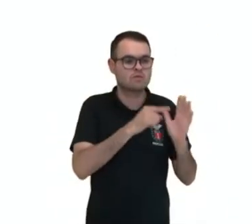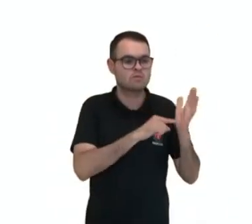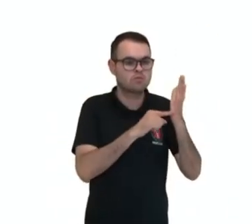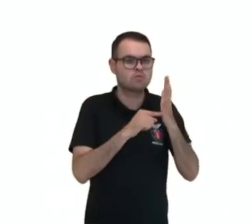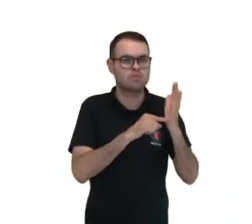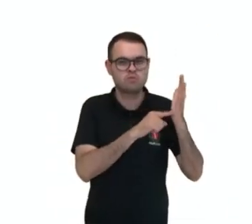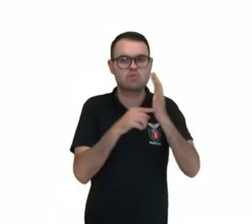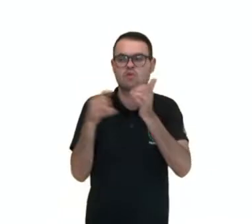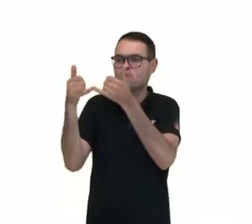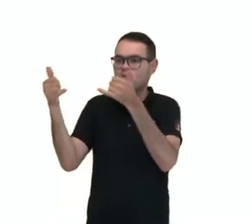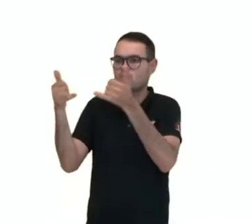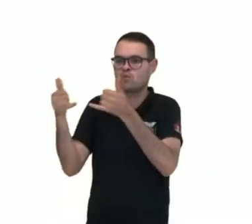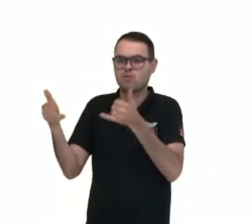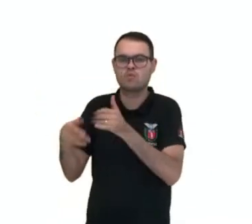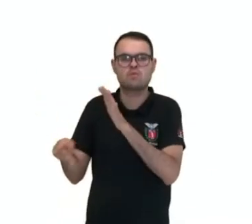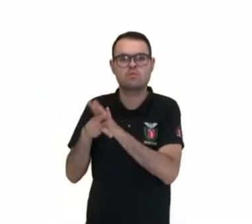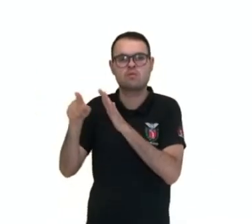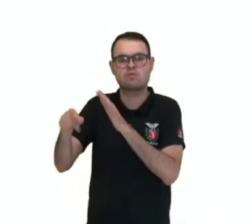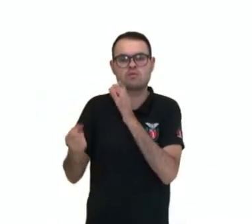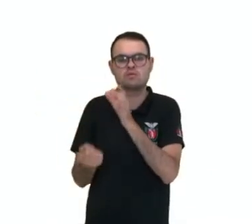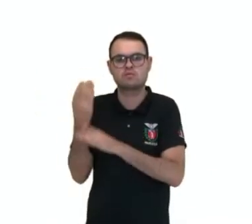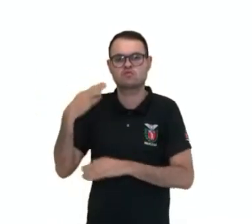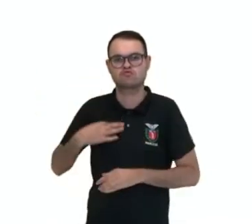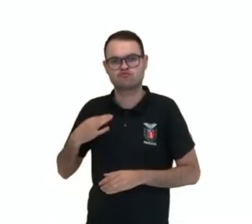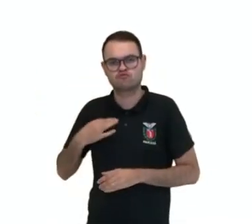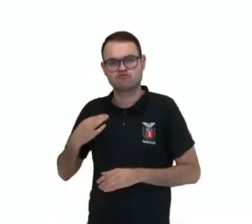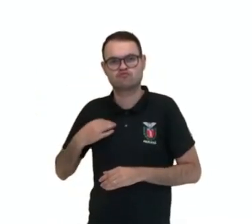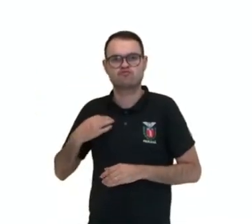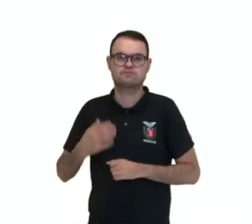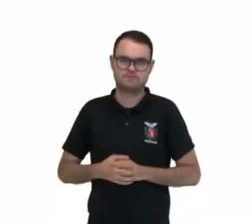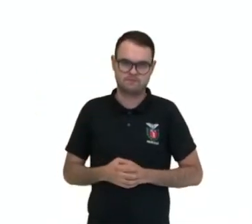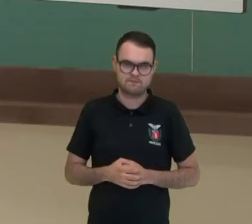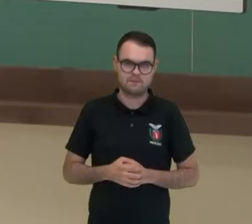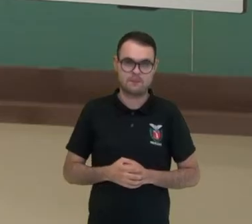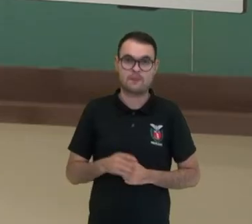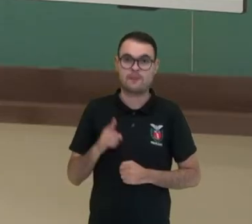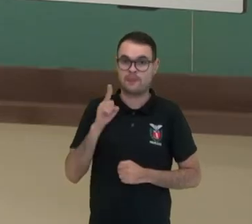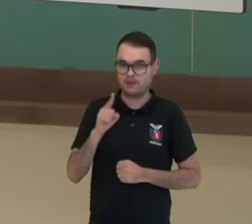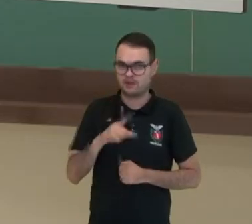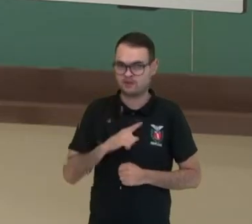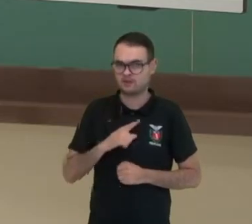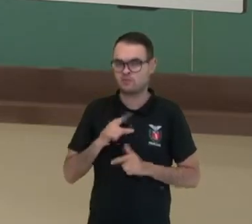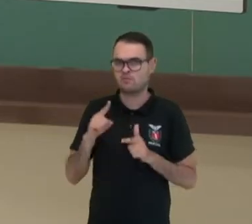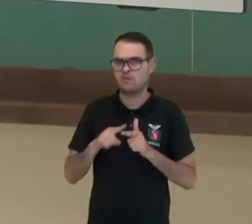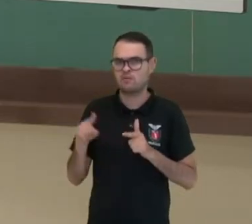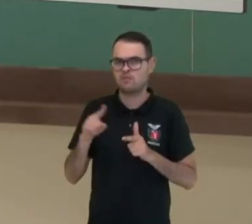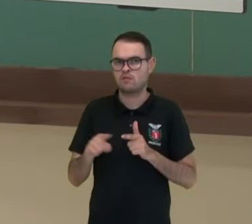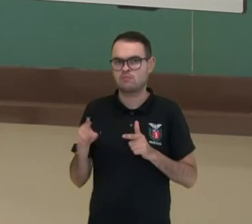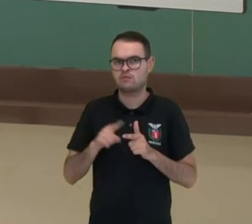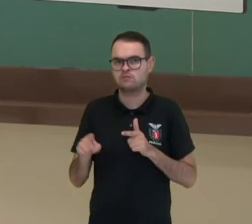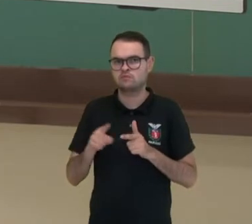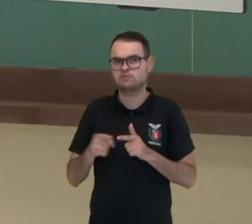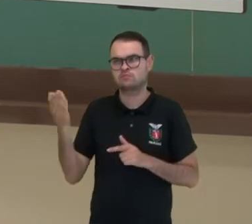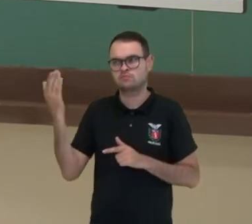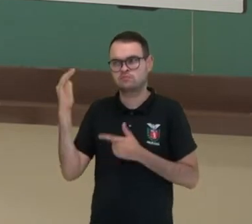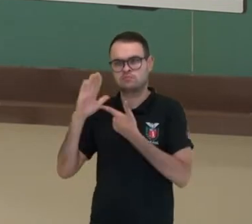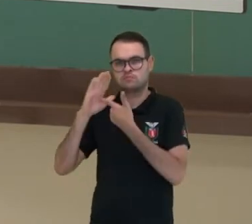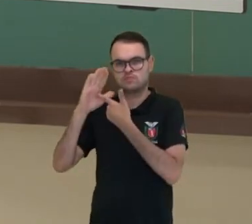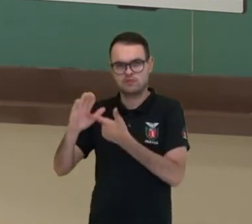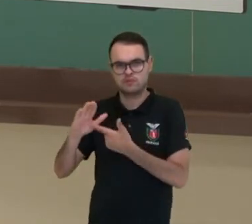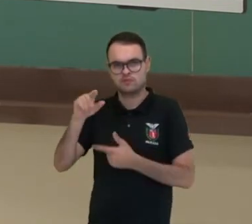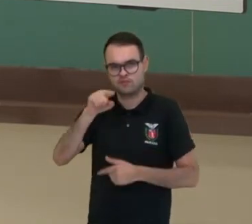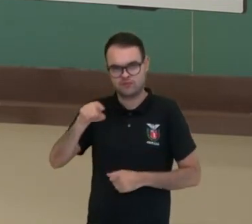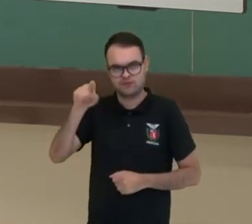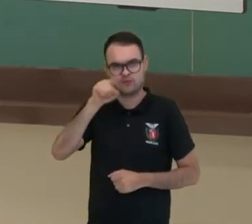fiar, permitindo uma grande produção de tecidos e algodão. Vejam aqui que nós tínhamos um problema aqui. As máquinas que eu apresentei anteriormente